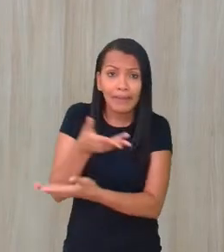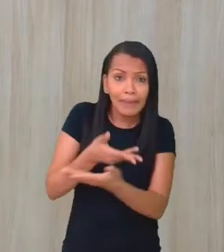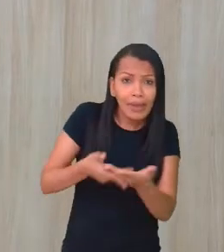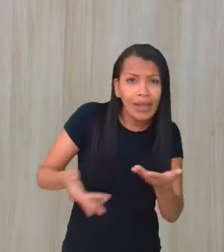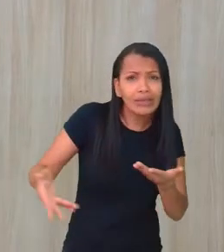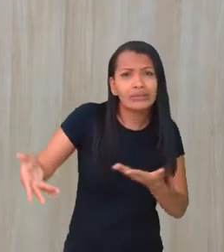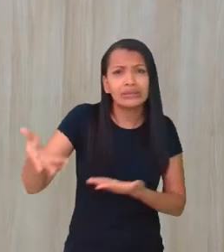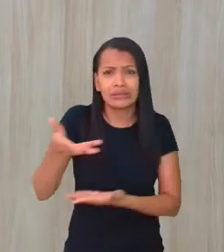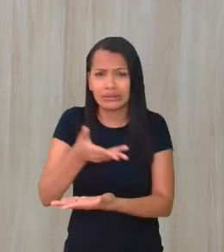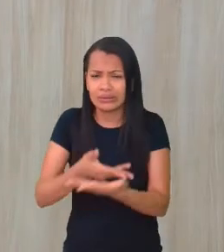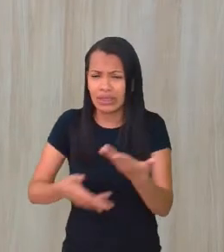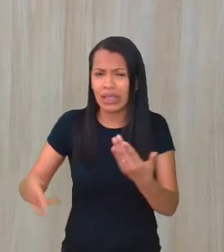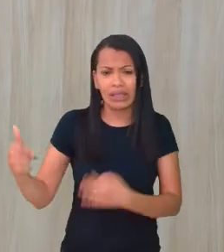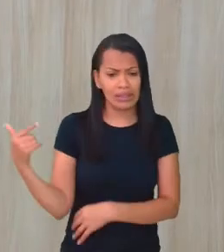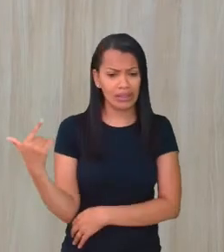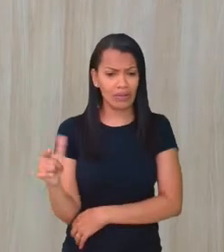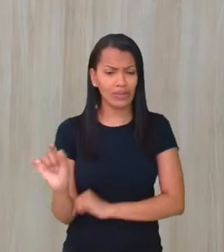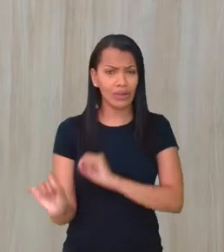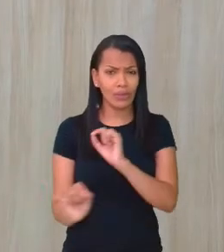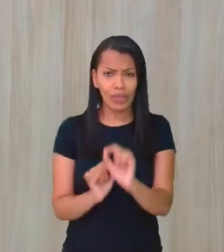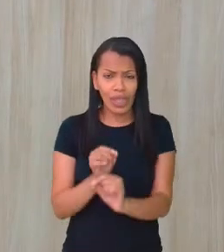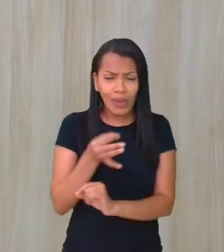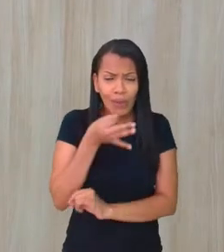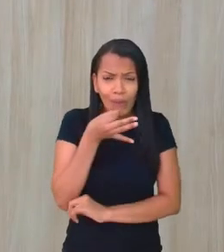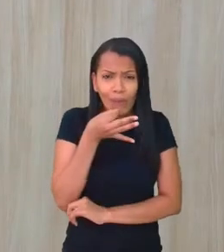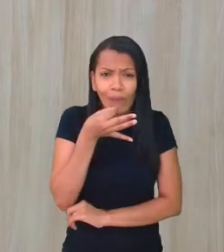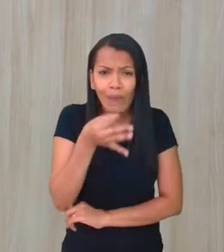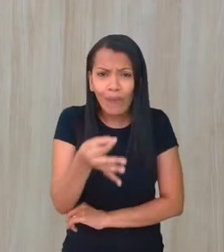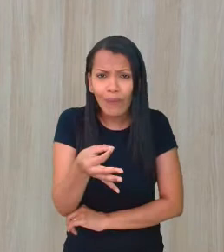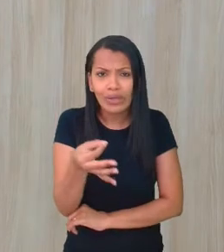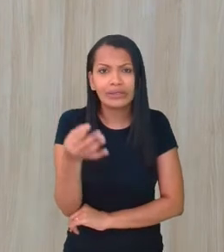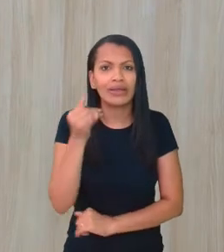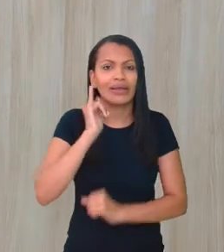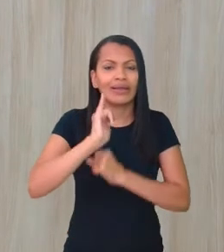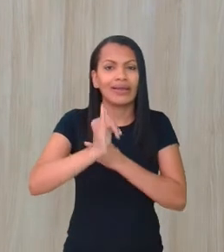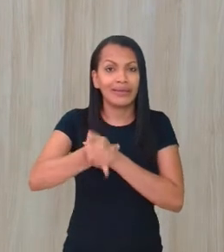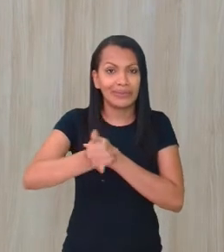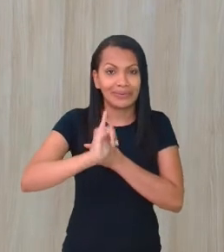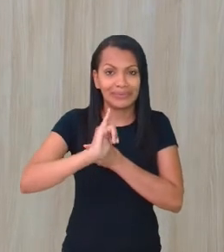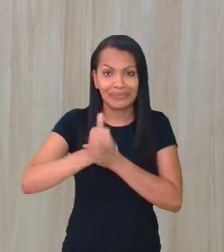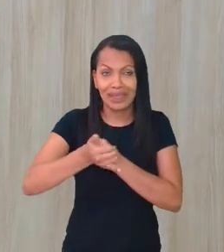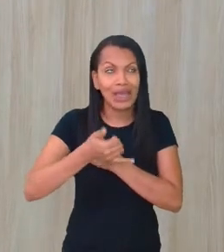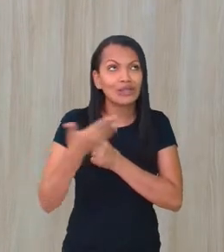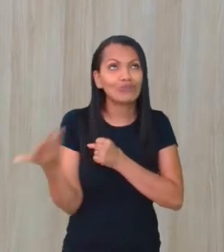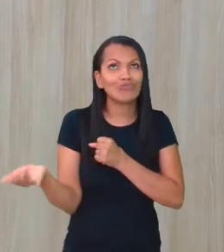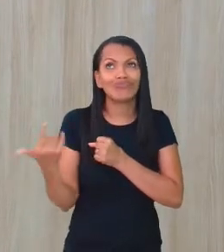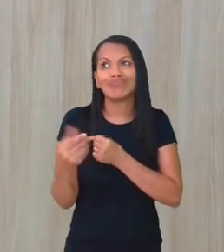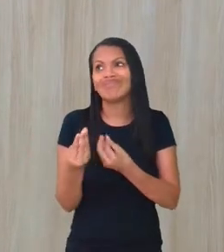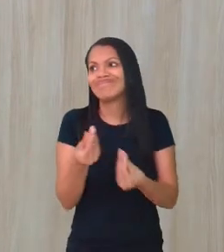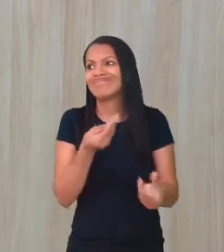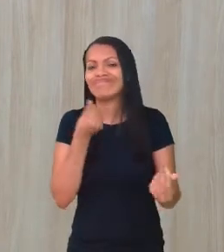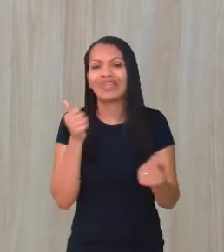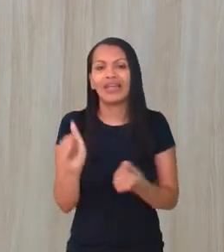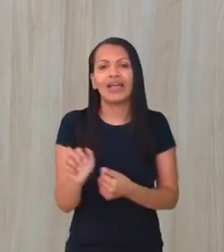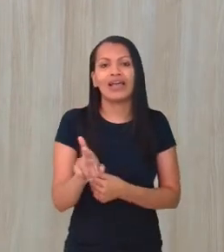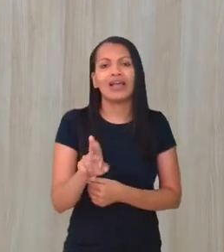si. Sim. Então não há aí um argumento, na crônica que a gente leu de Clarice, não tem um argumento que esteja problematizando alguma